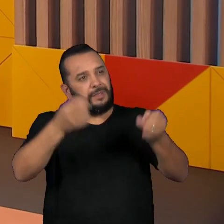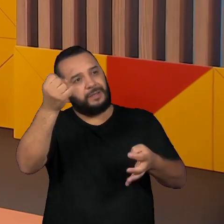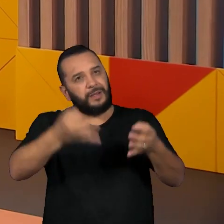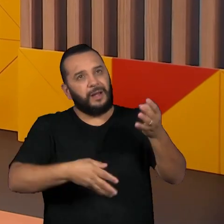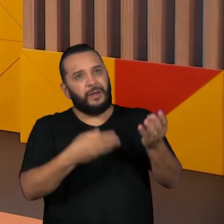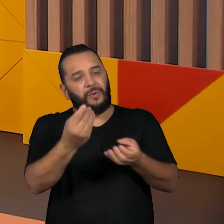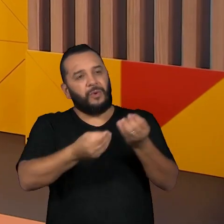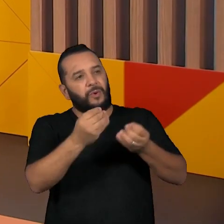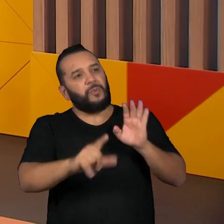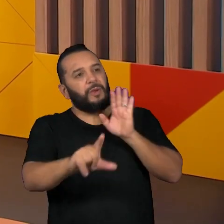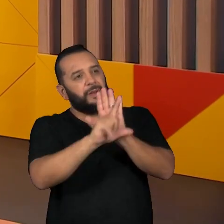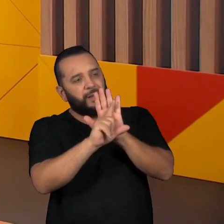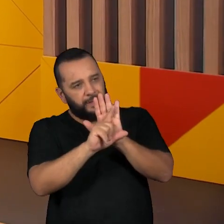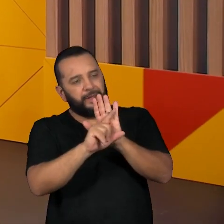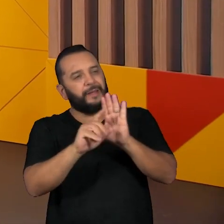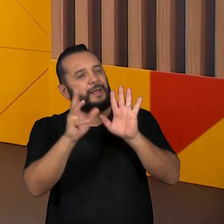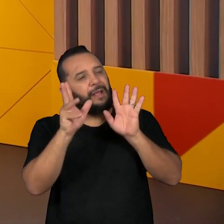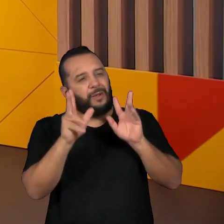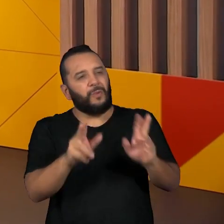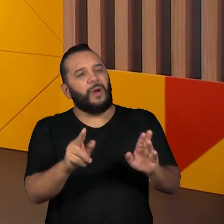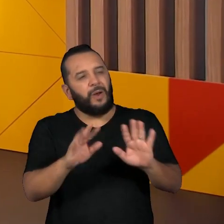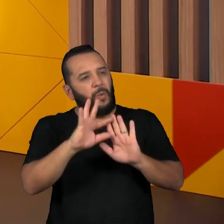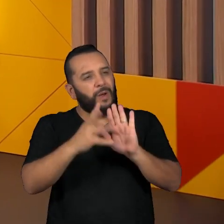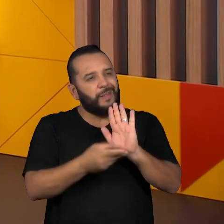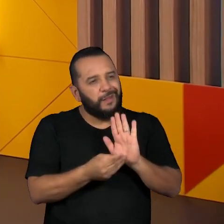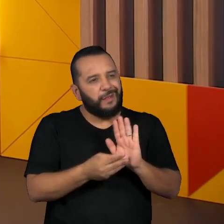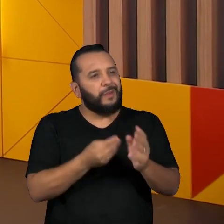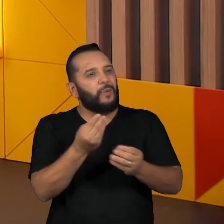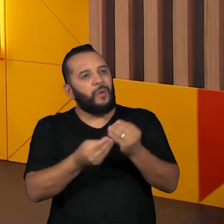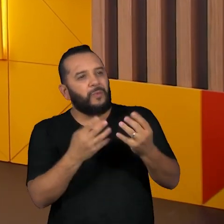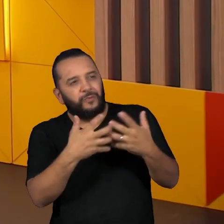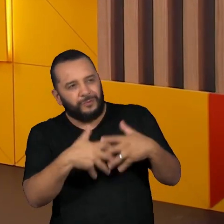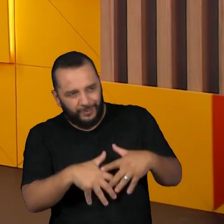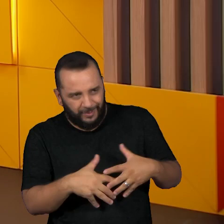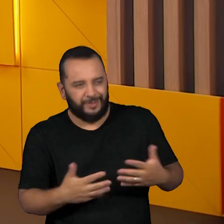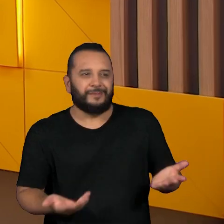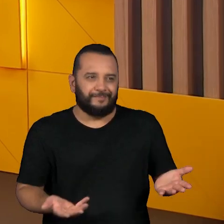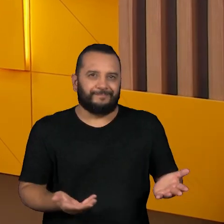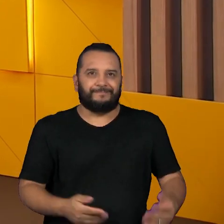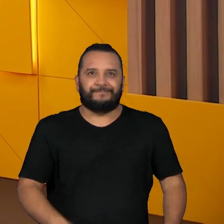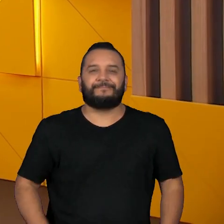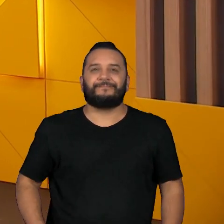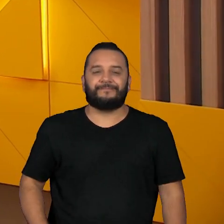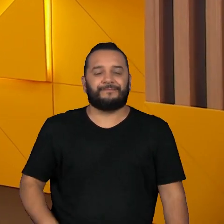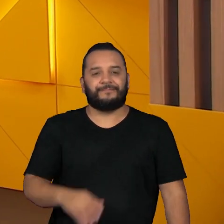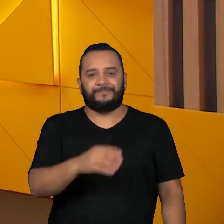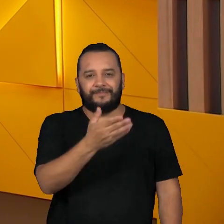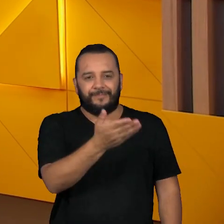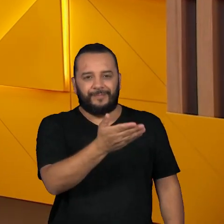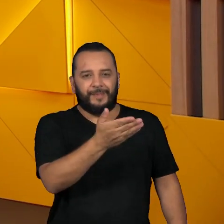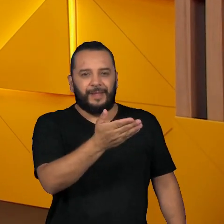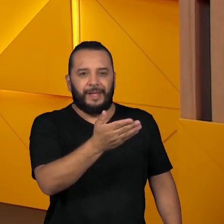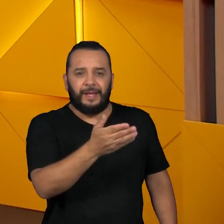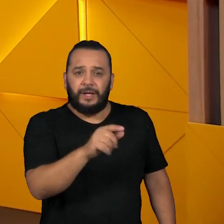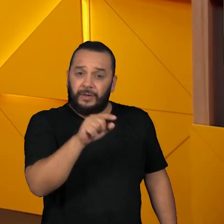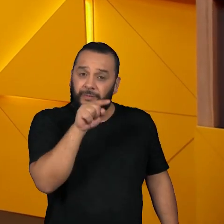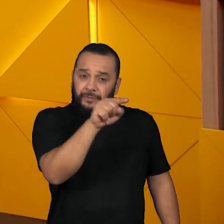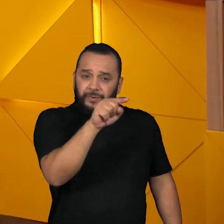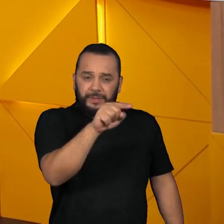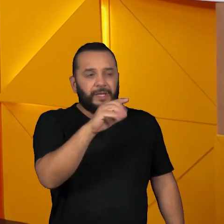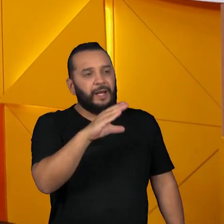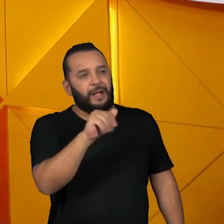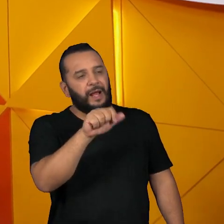as leis de incentivo no país e como é que elas funcionam, né? Sem dúvida. Cássia, e você é coordenadora do